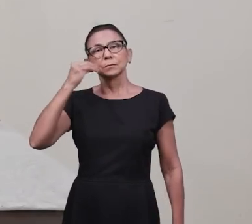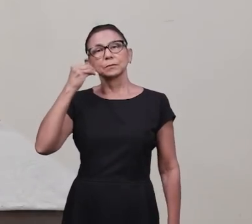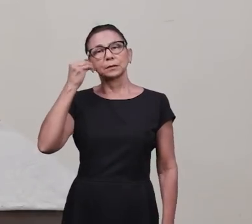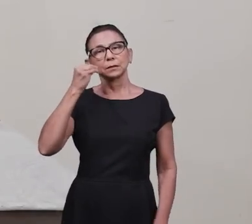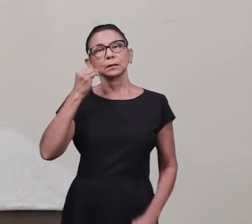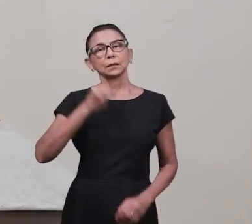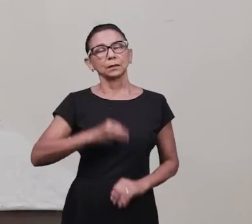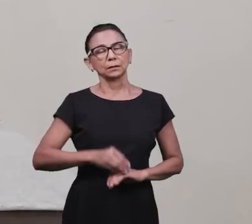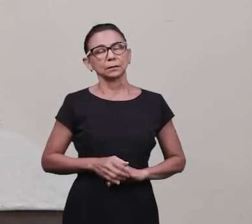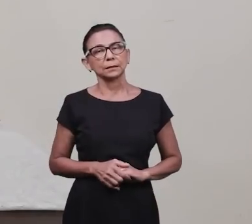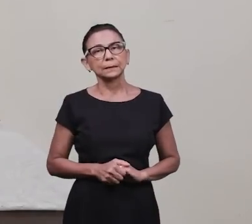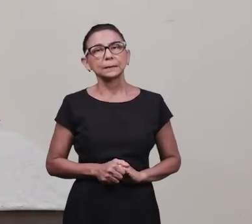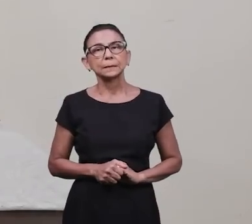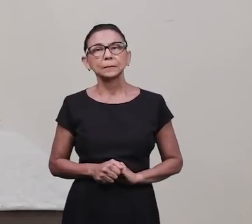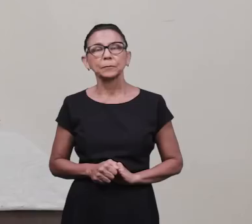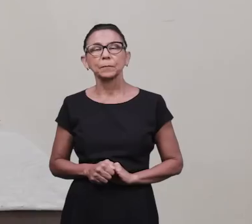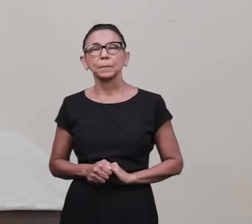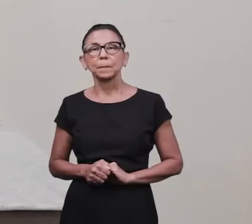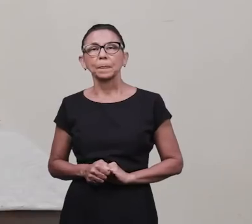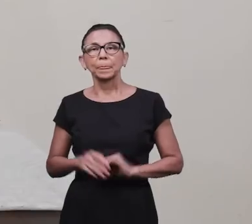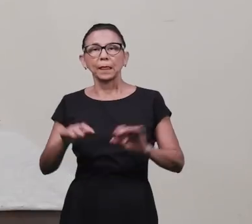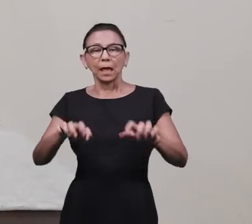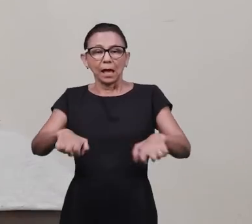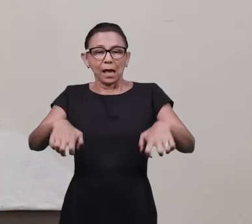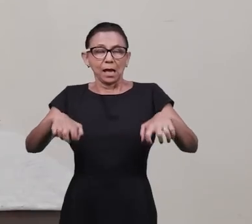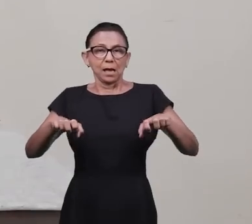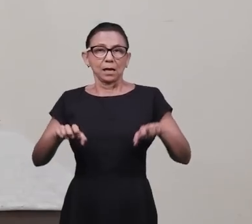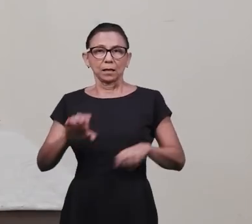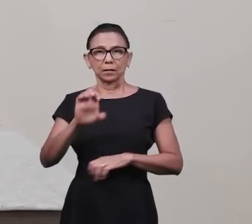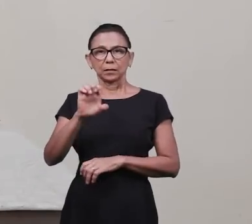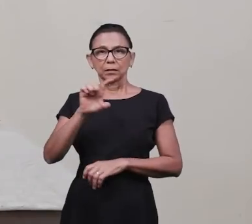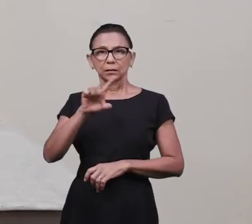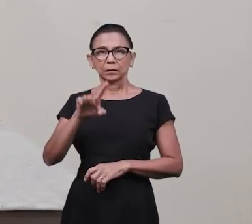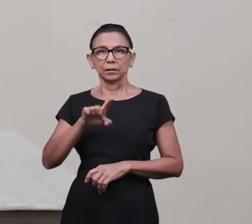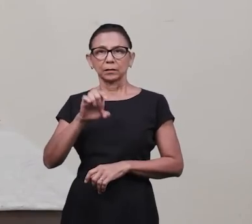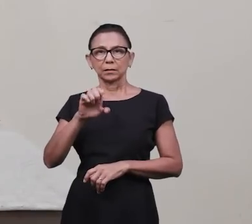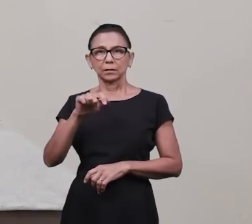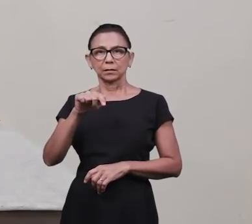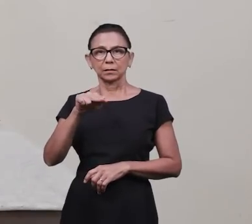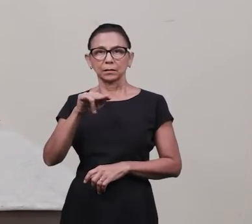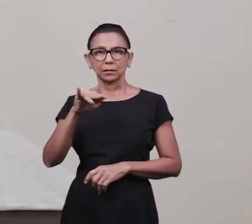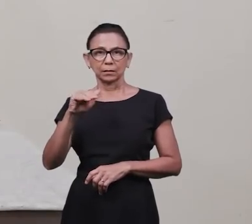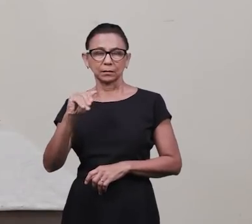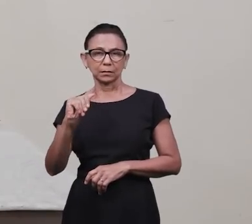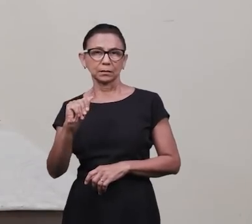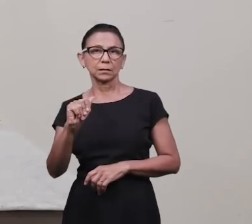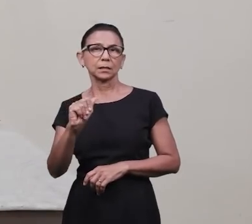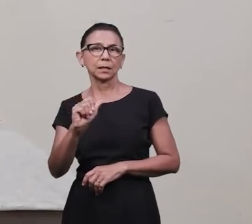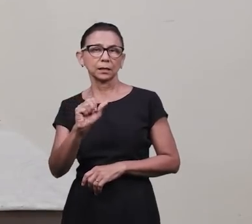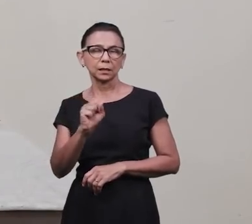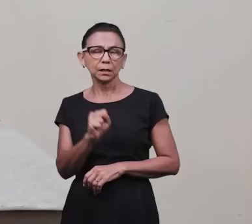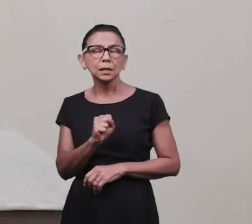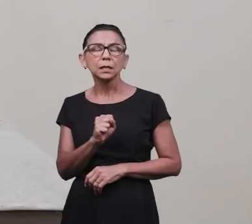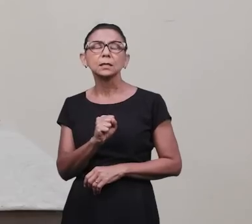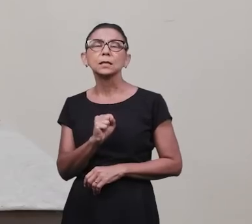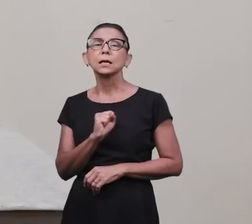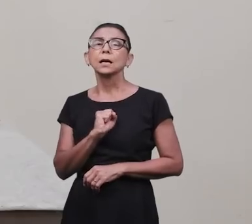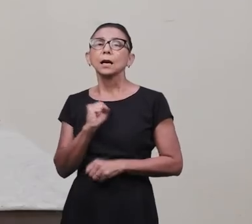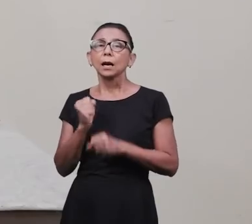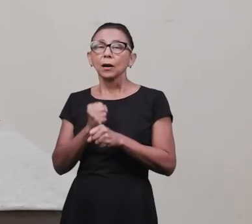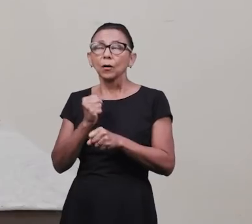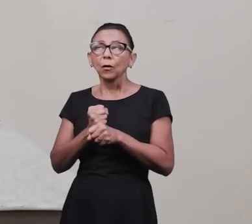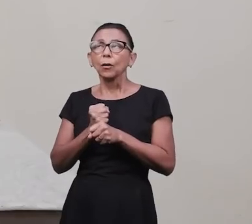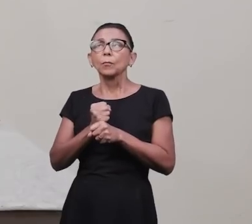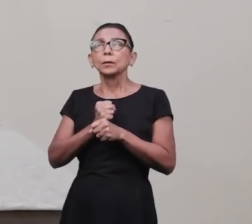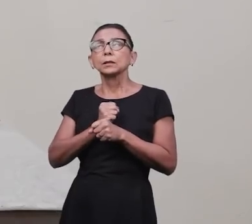nos apresenta o rei Ezequias como um homem zeloso da palavra, zeloso do culto, que temia